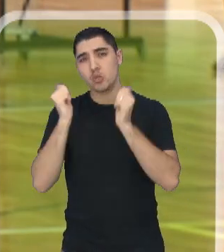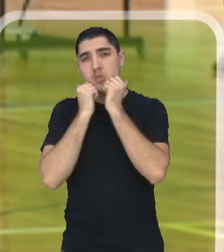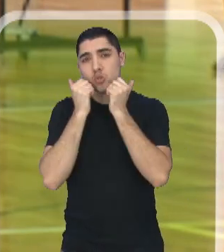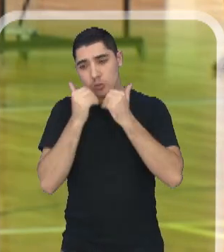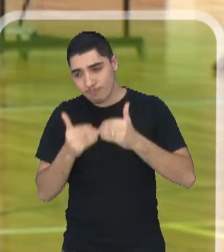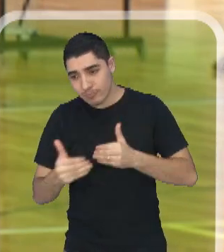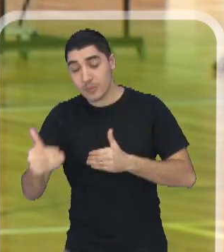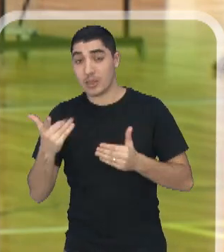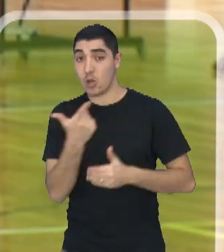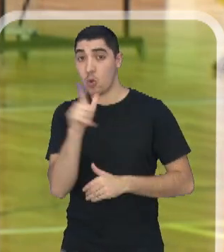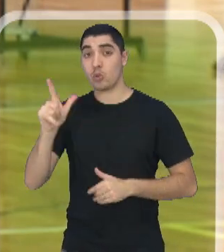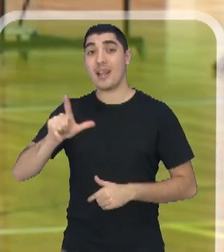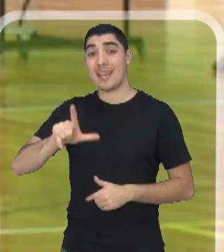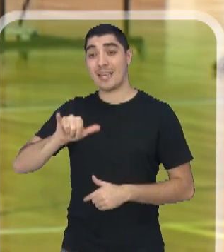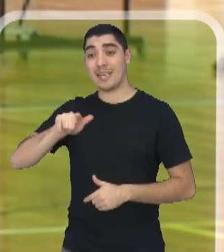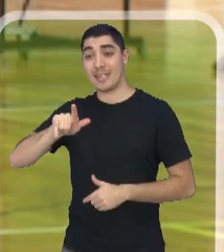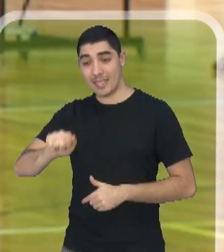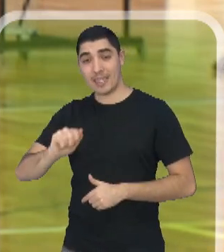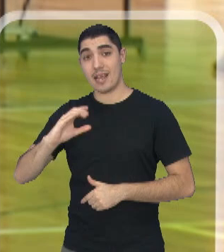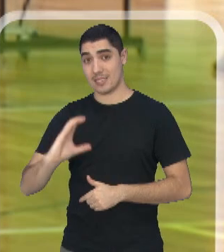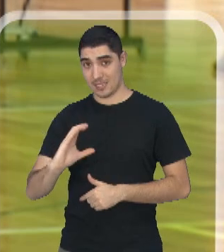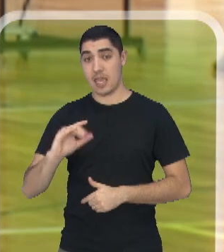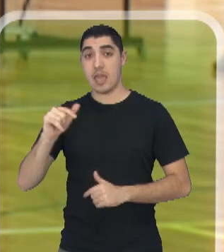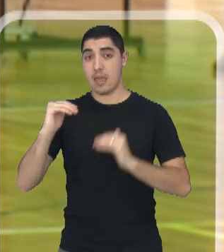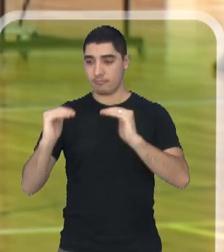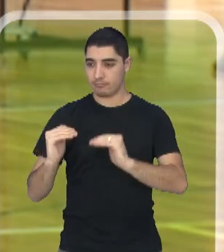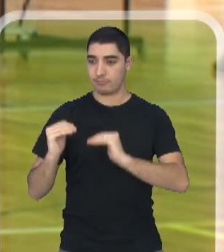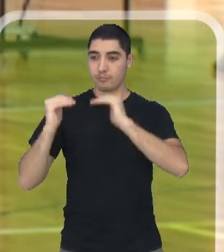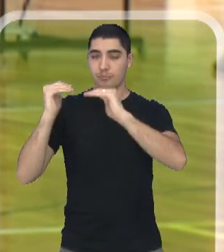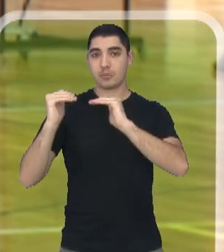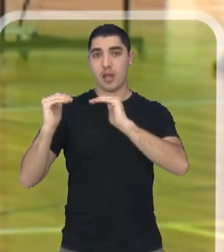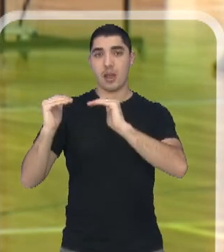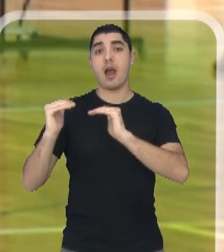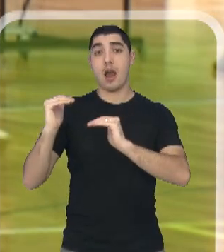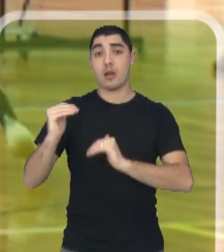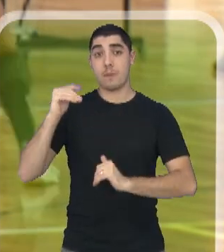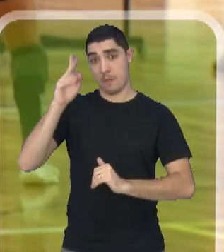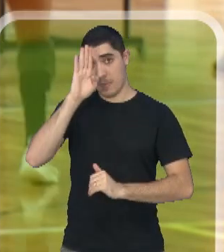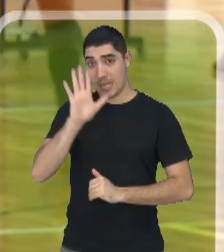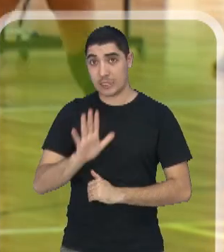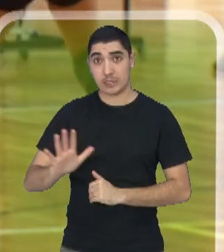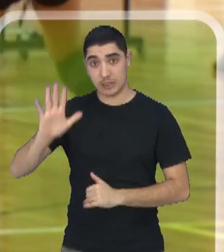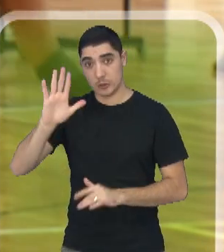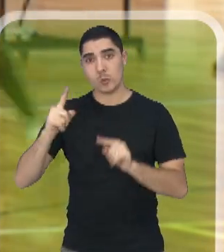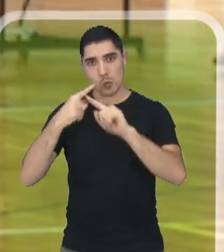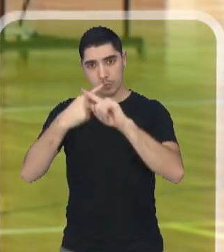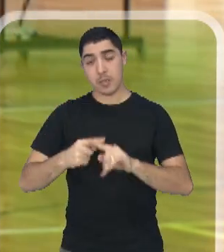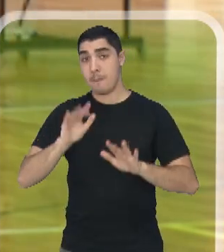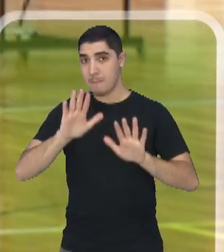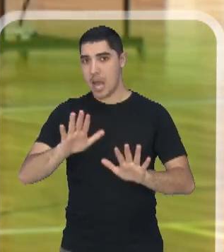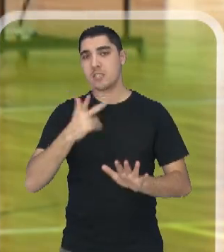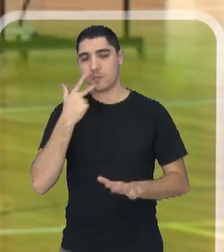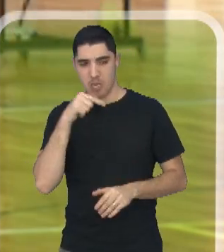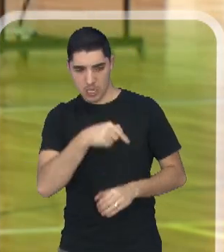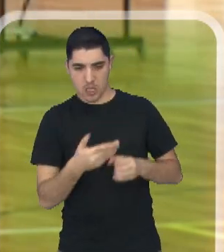a Superliga C, campeonato adulto a nível nacional. Mas garantem que os torneios de